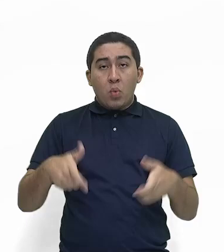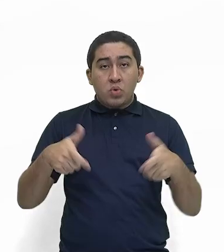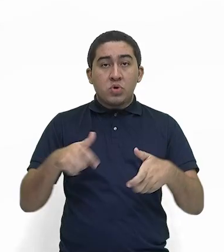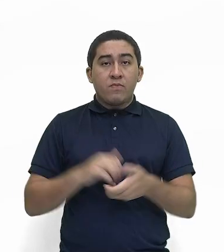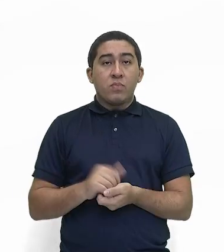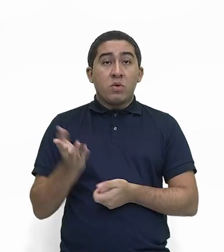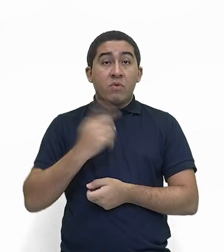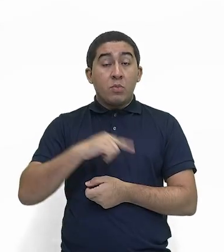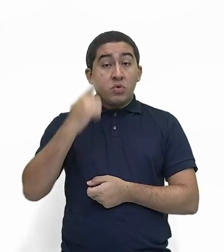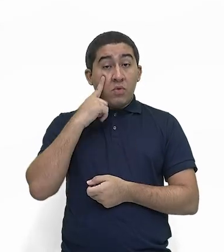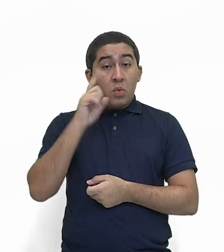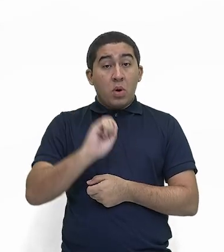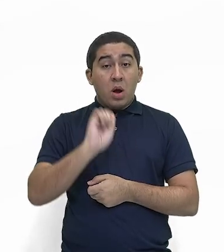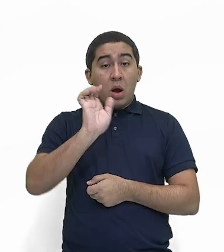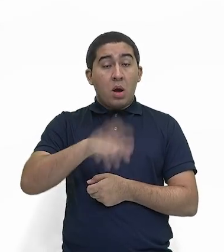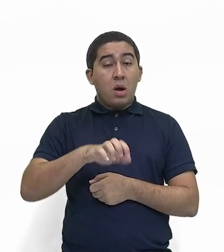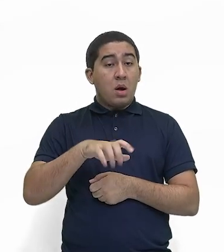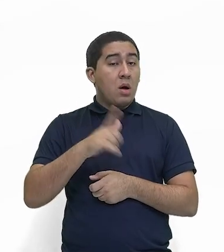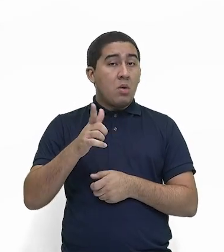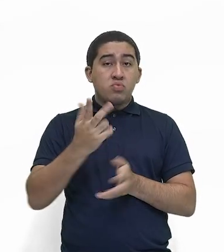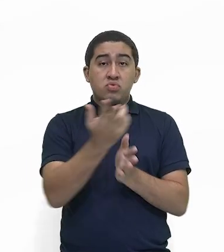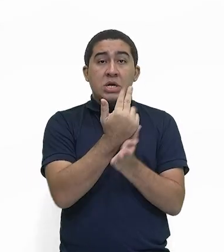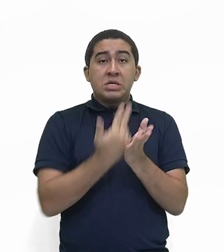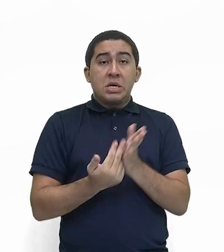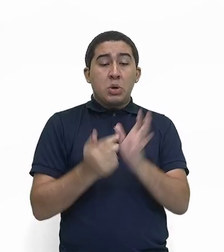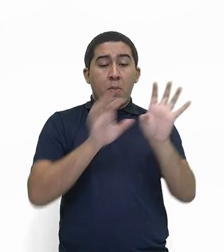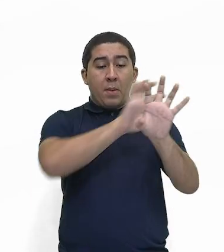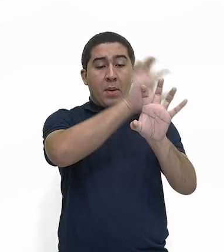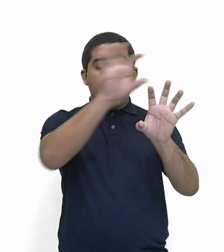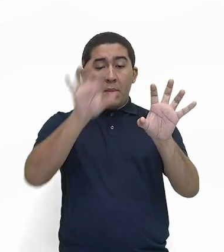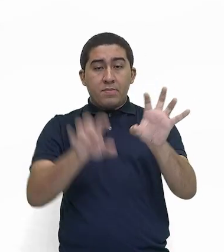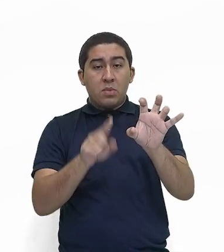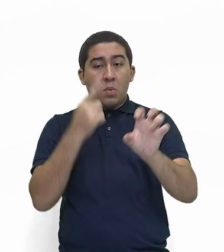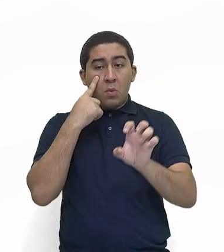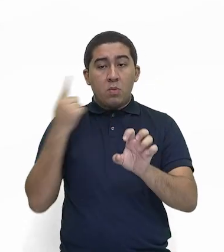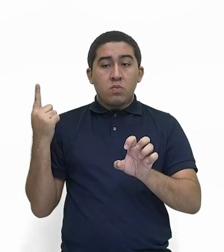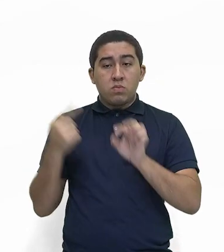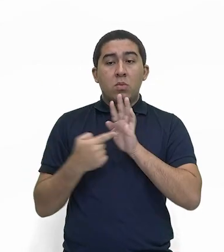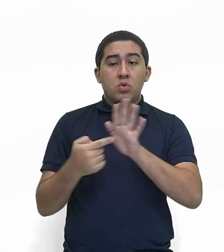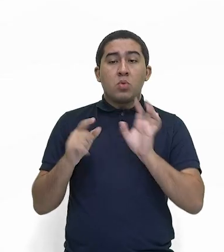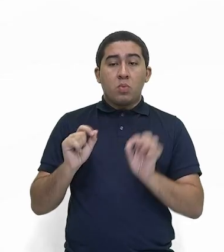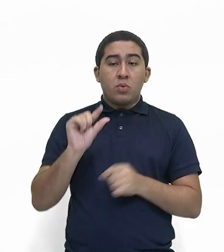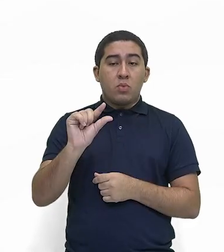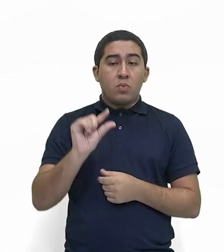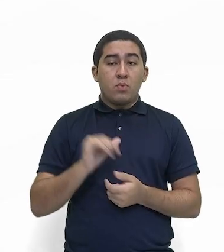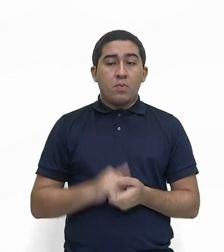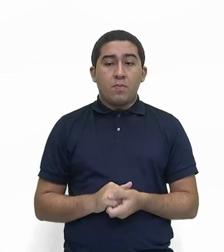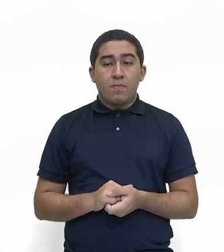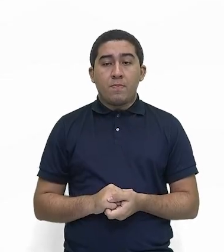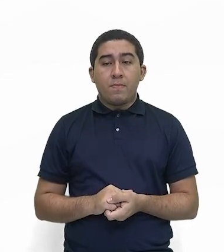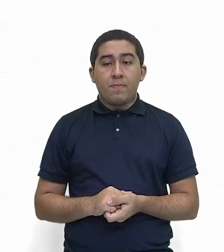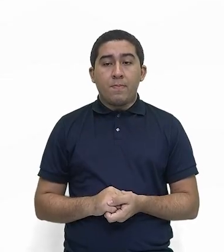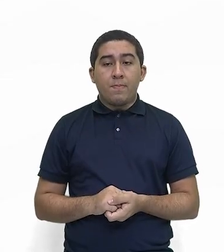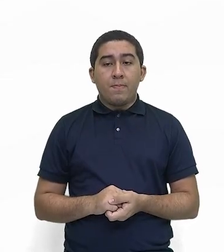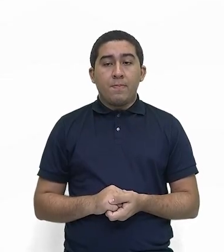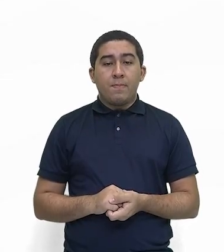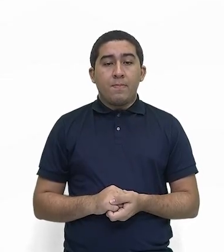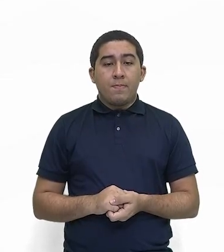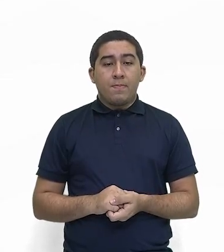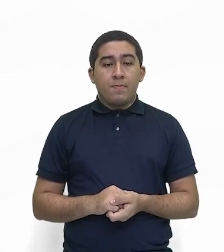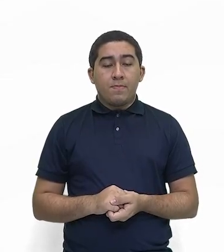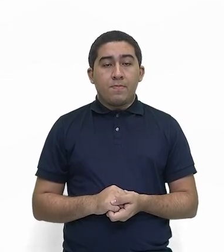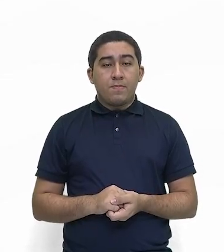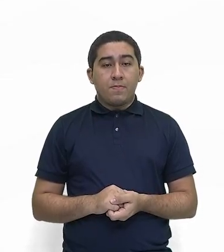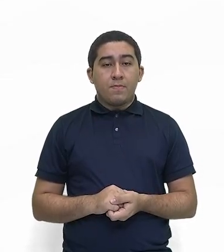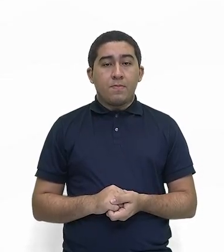esse pequeno desenho aqui, que ele vai mostrar um pouco isso, né. Então você vê aqui que nós estamos